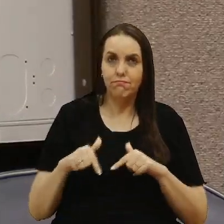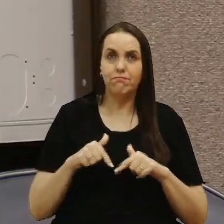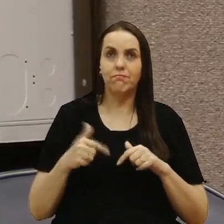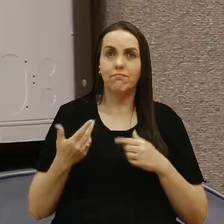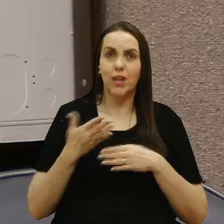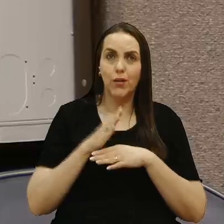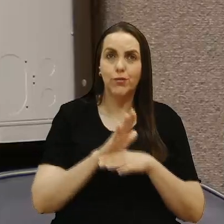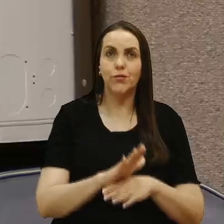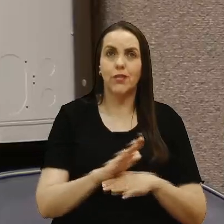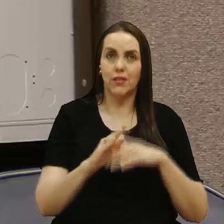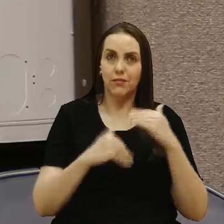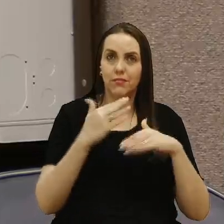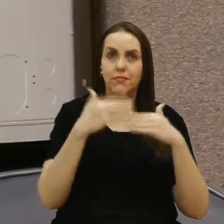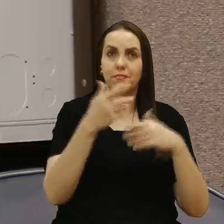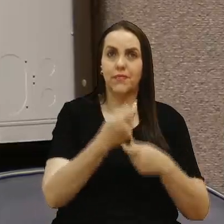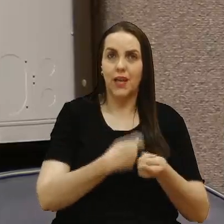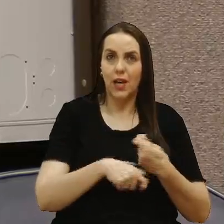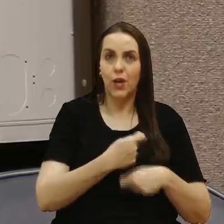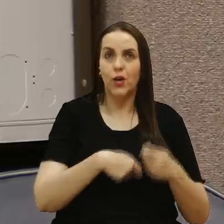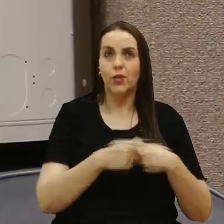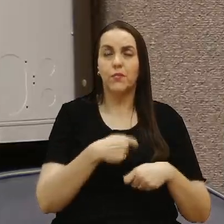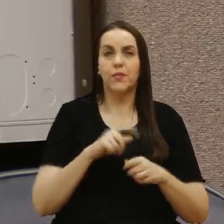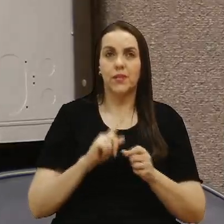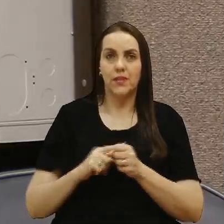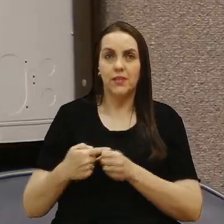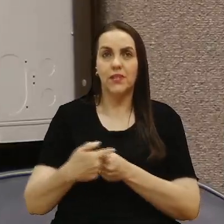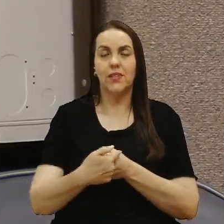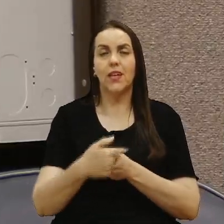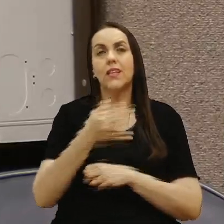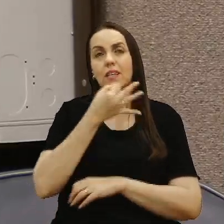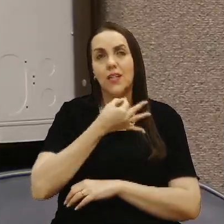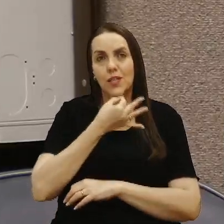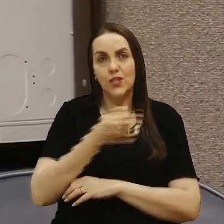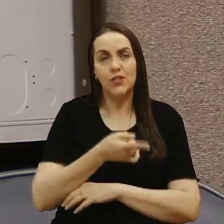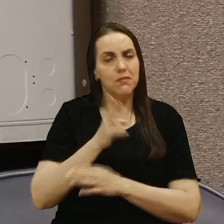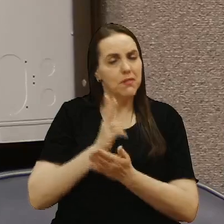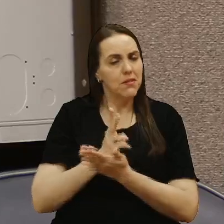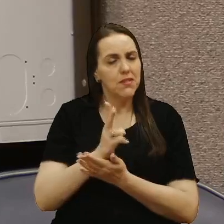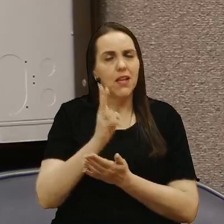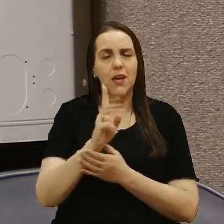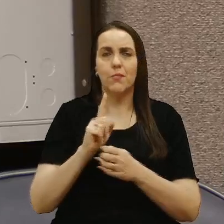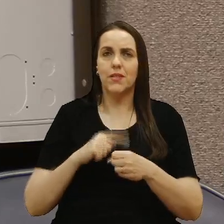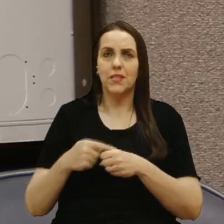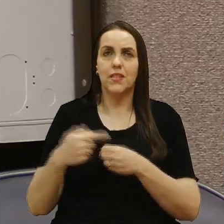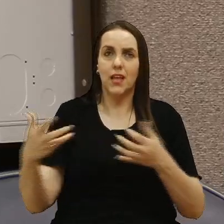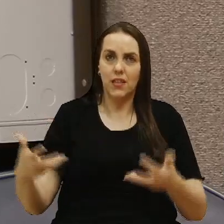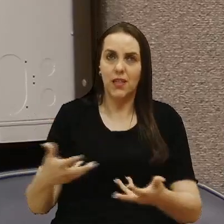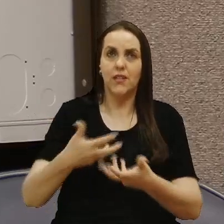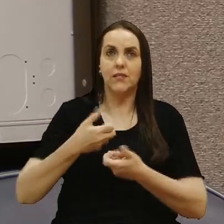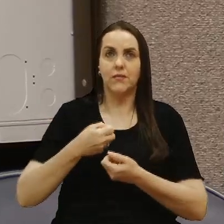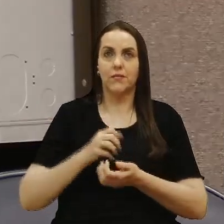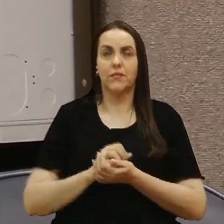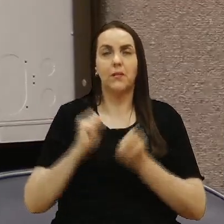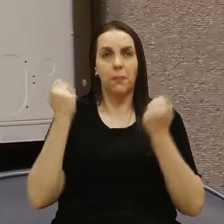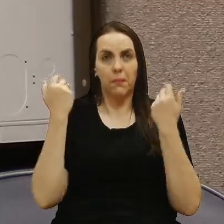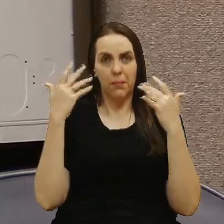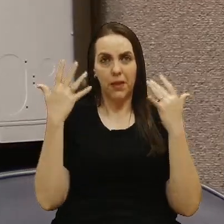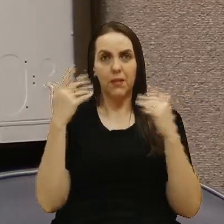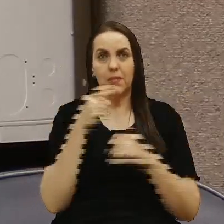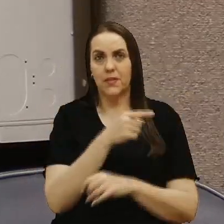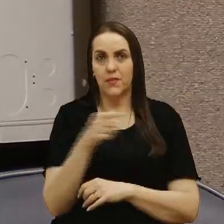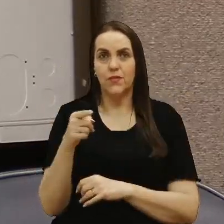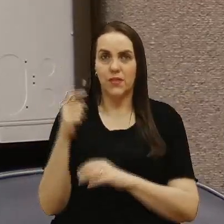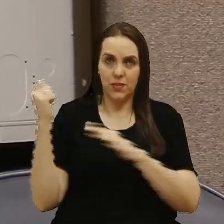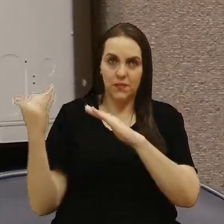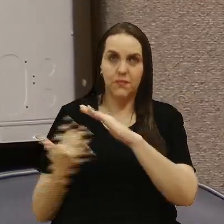a desenvolver a nossa economia, desenvolver a nossa cidade. E Caxias sempre foi uma cidade muito acolhedora. Então, parabéns a vocês,